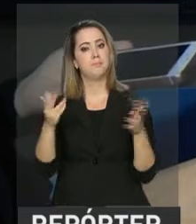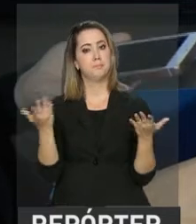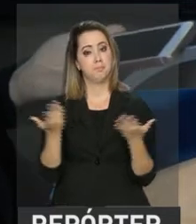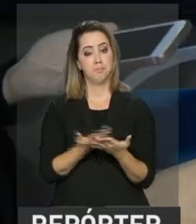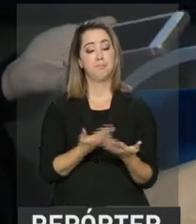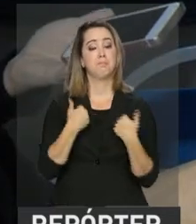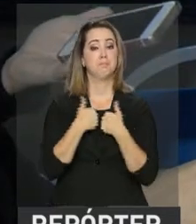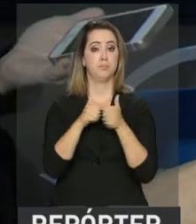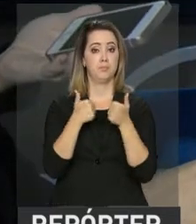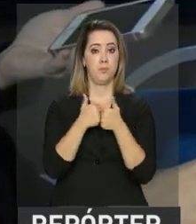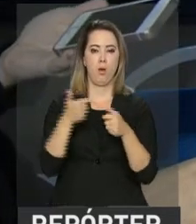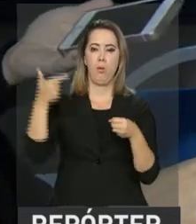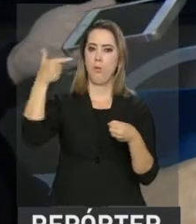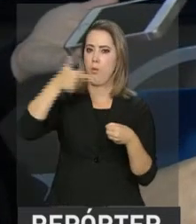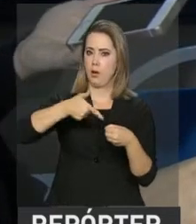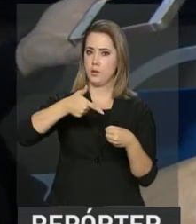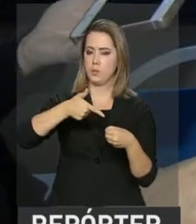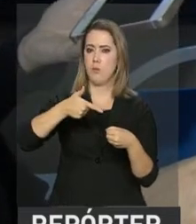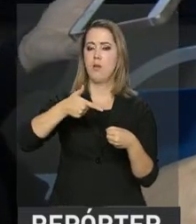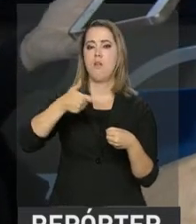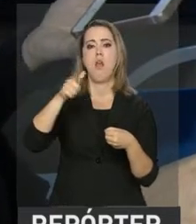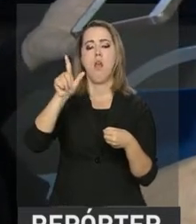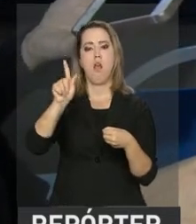caso dos transportes, a gasolina, o etanol,